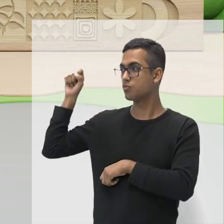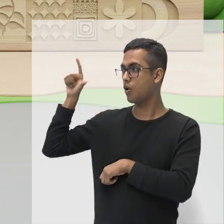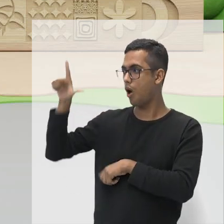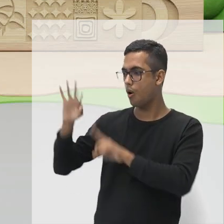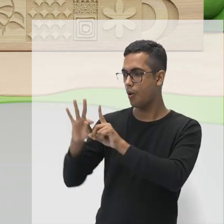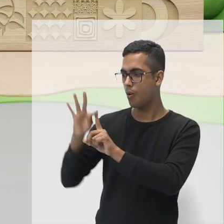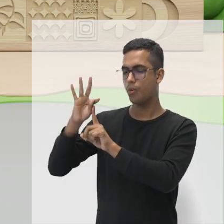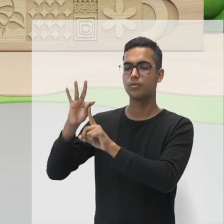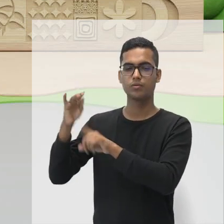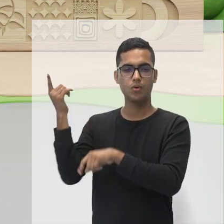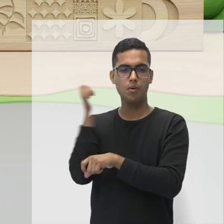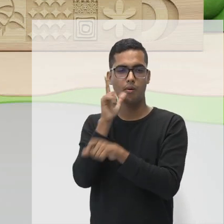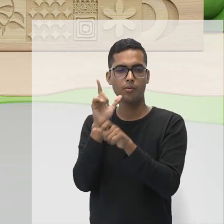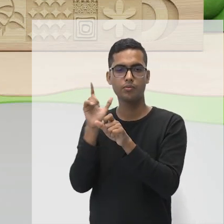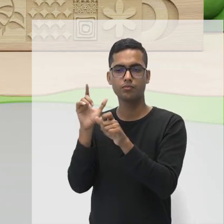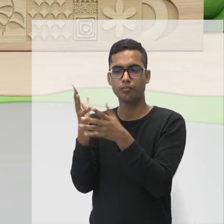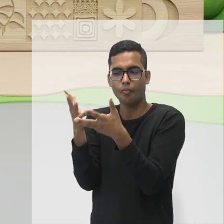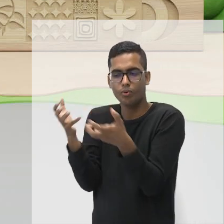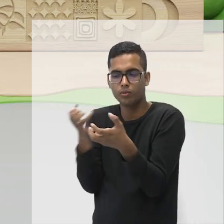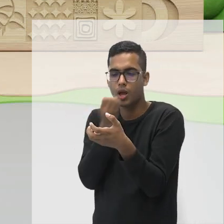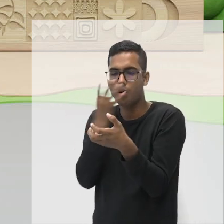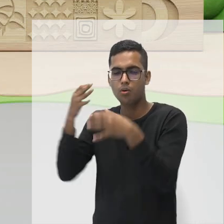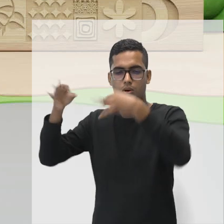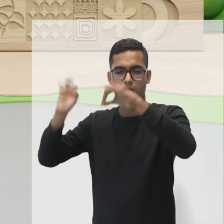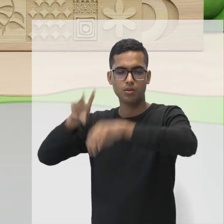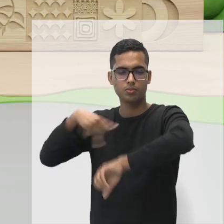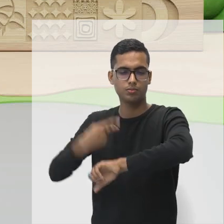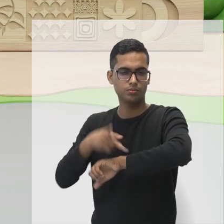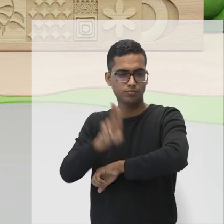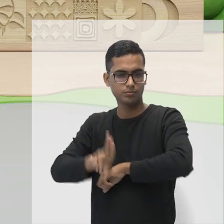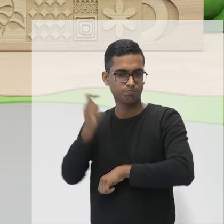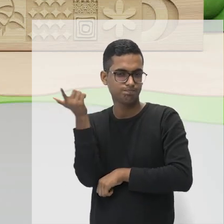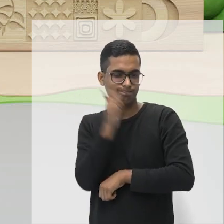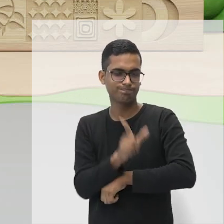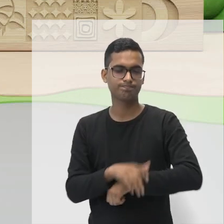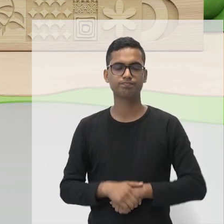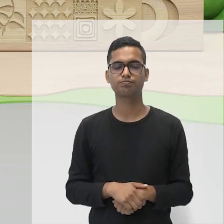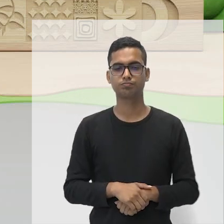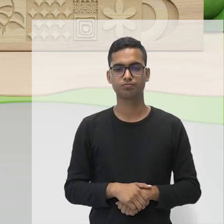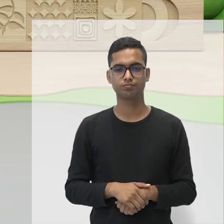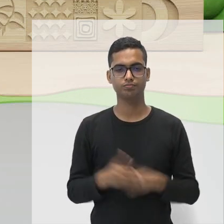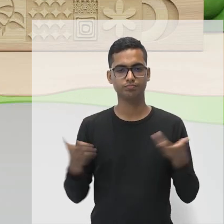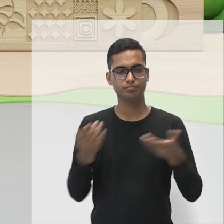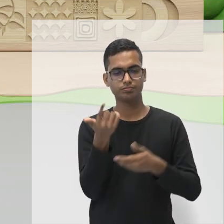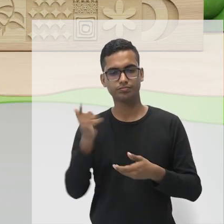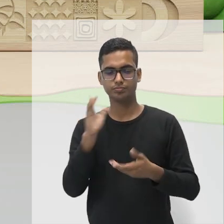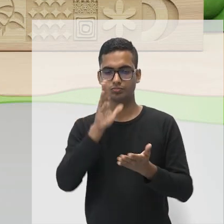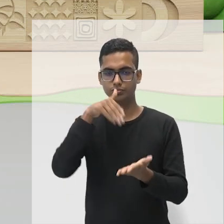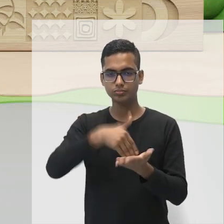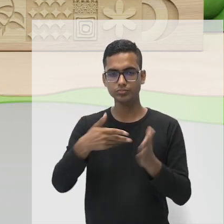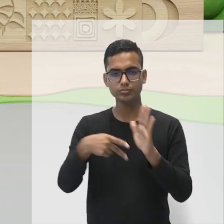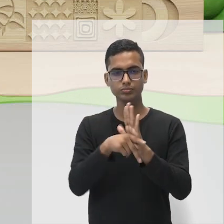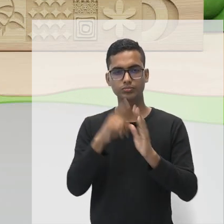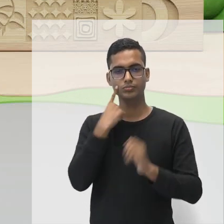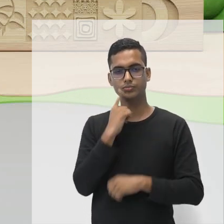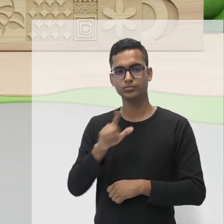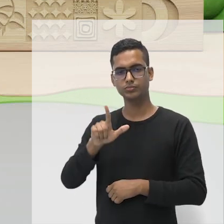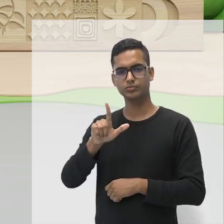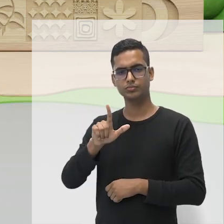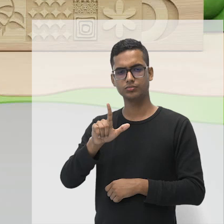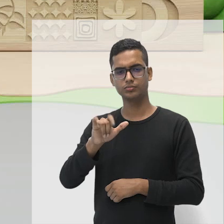varal para secar, certo? E a liquefação é